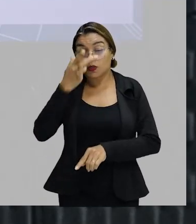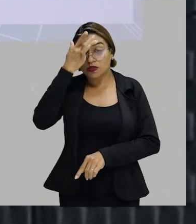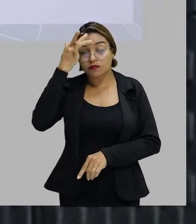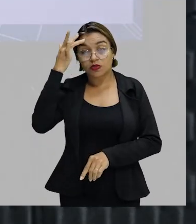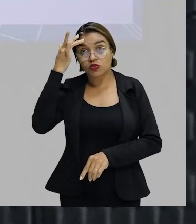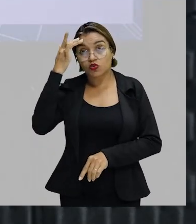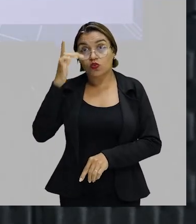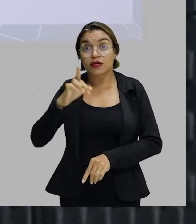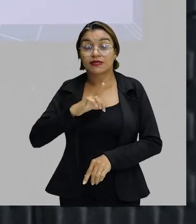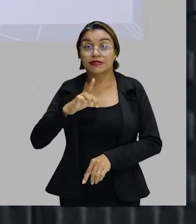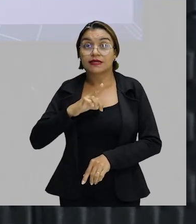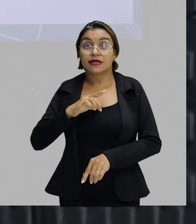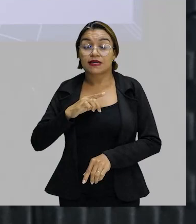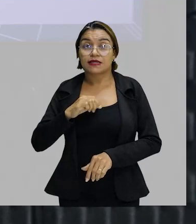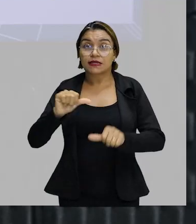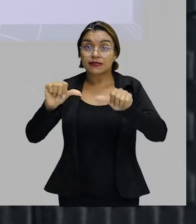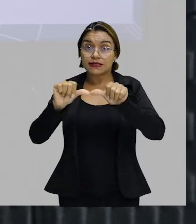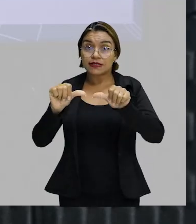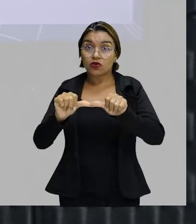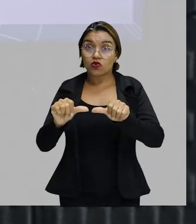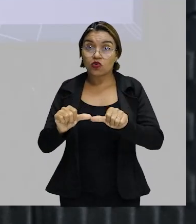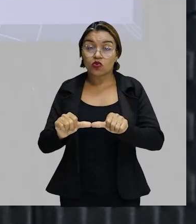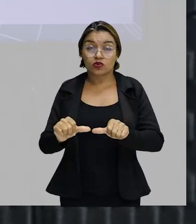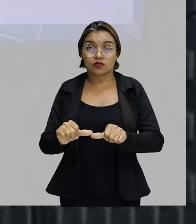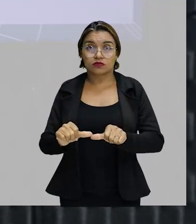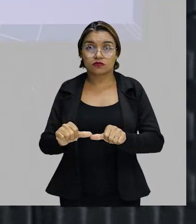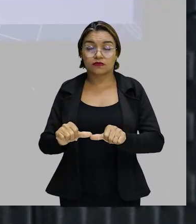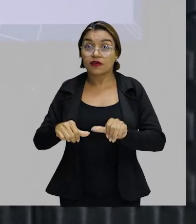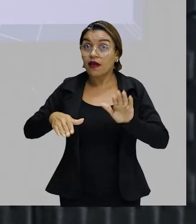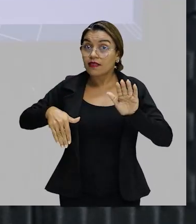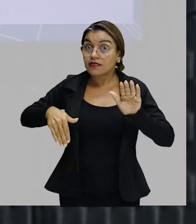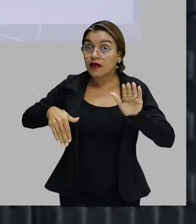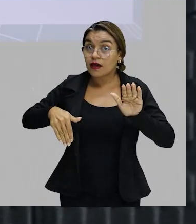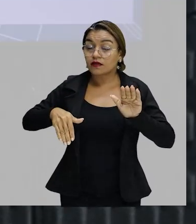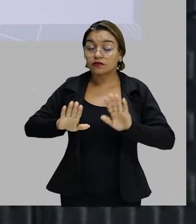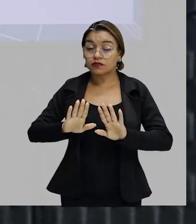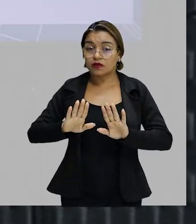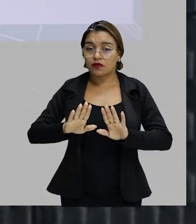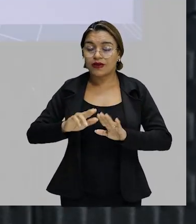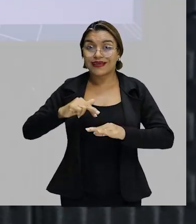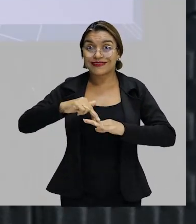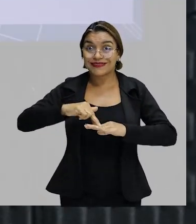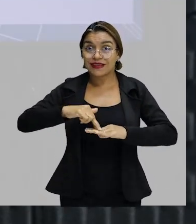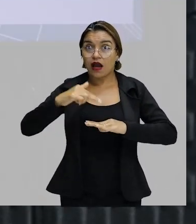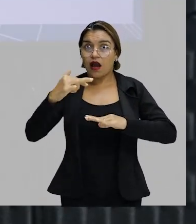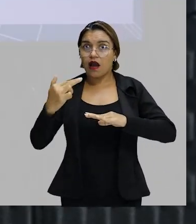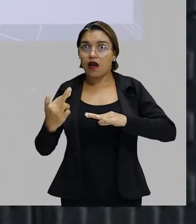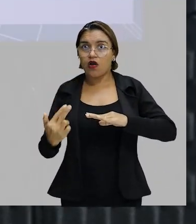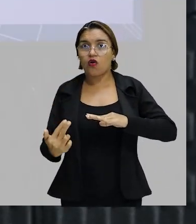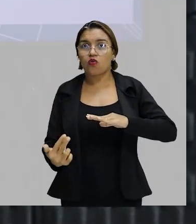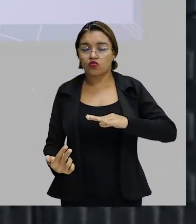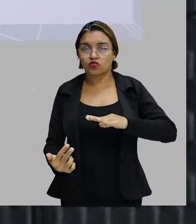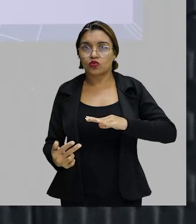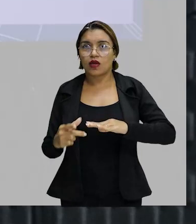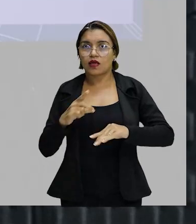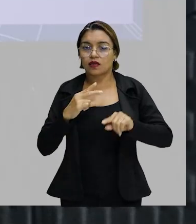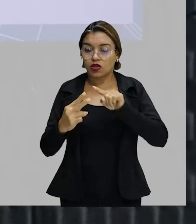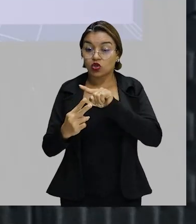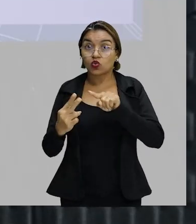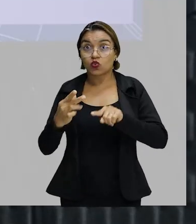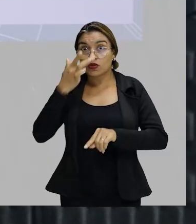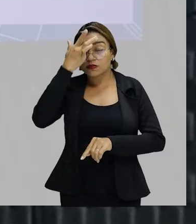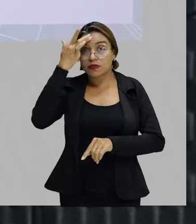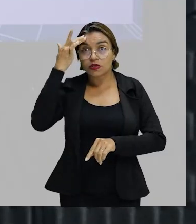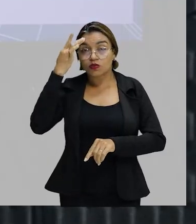sincronizados não é nada sincronizado é salto sincronizado os atletas saltam ali mais duplas eles são